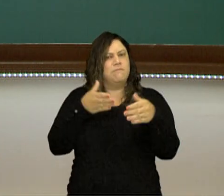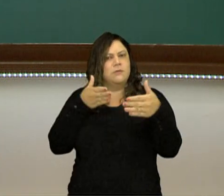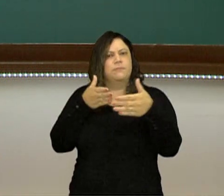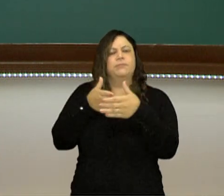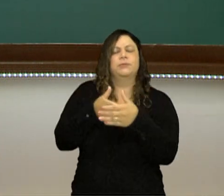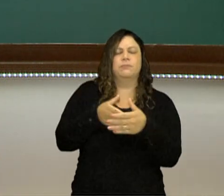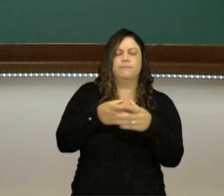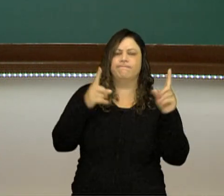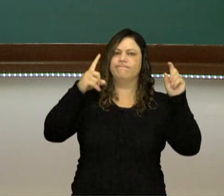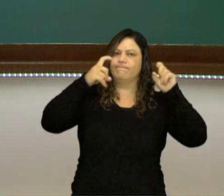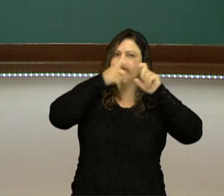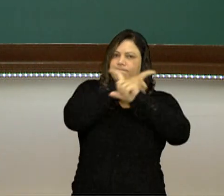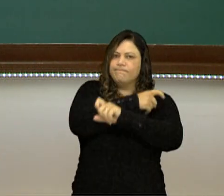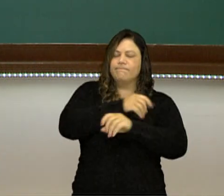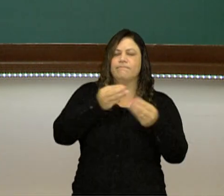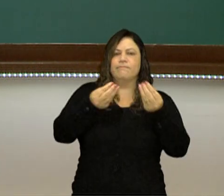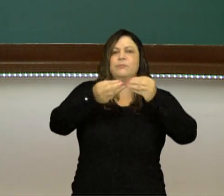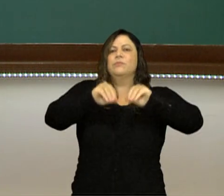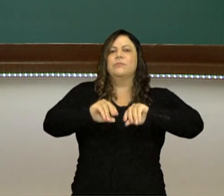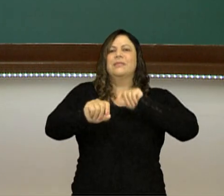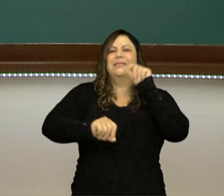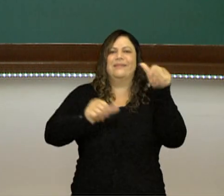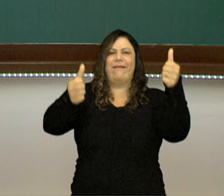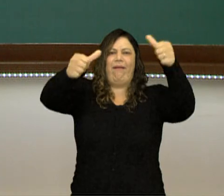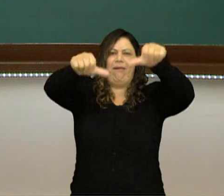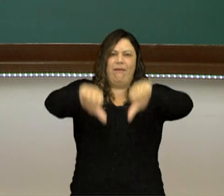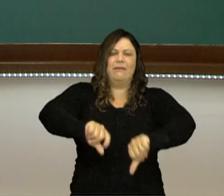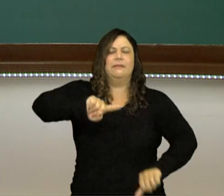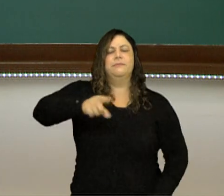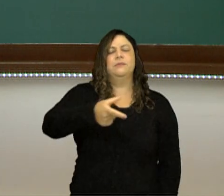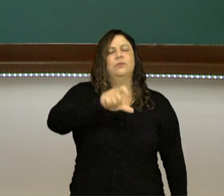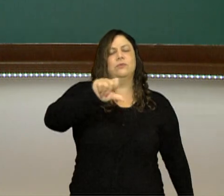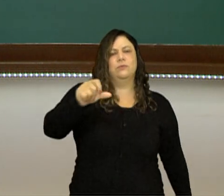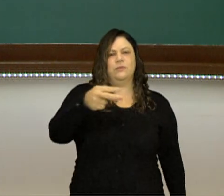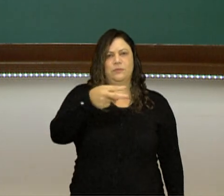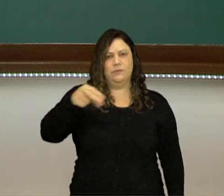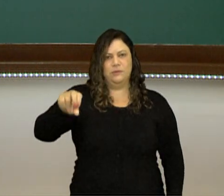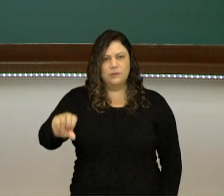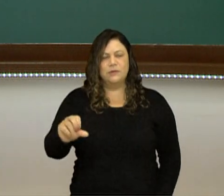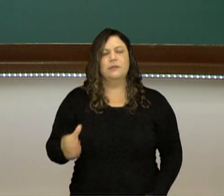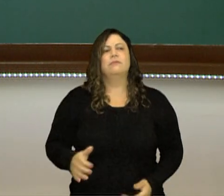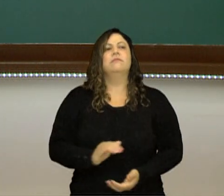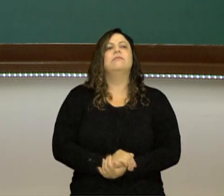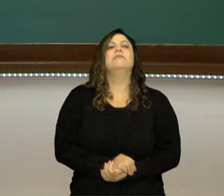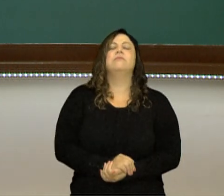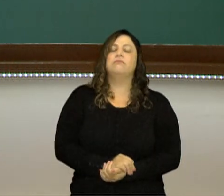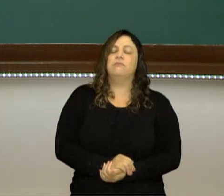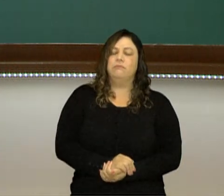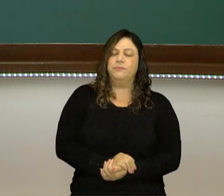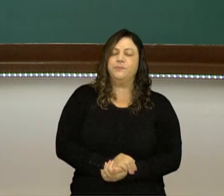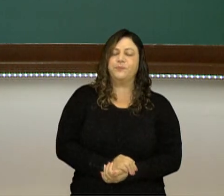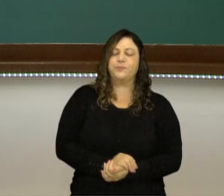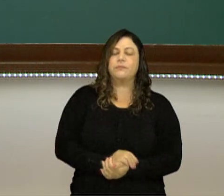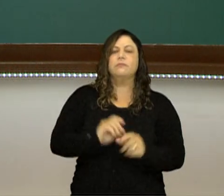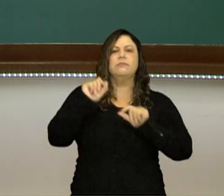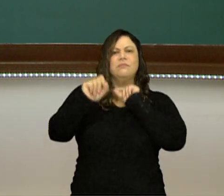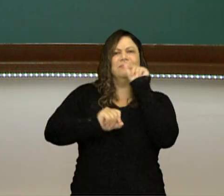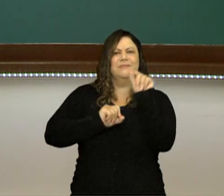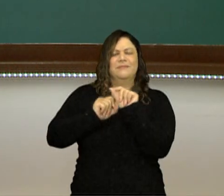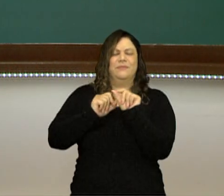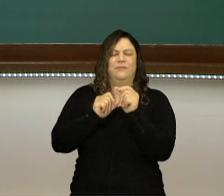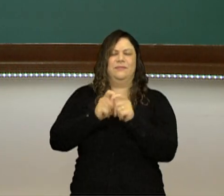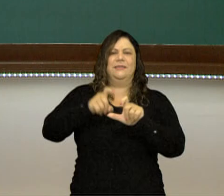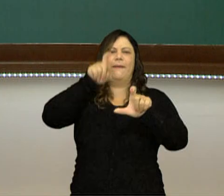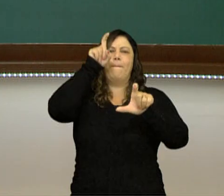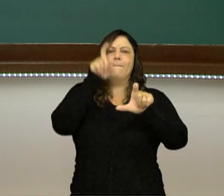somada à crise de 1929. Então, nós vamos ter aí esse clima de vingança. O Partido Nazista